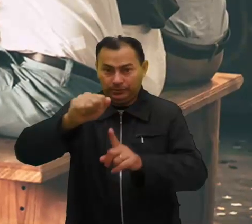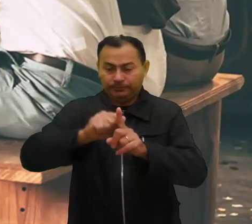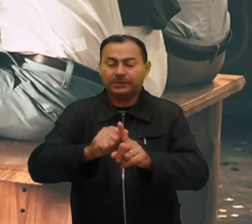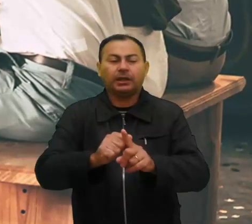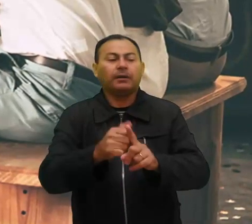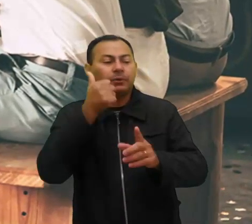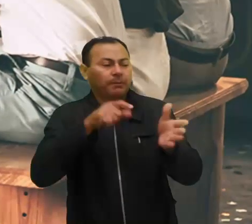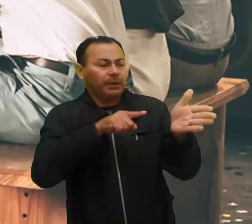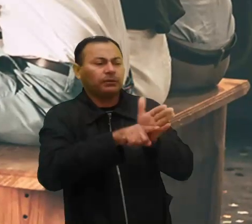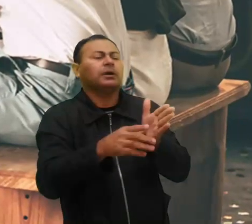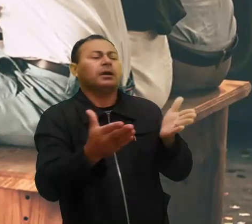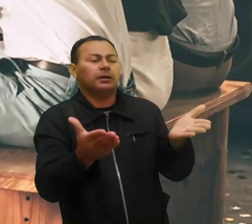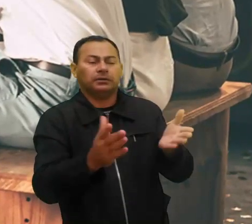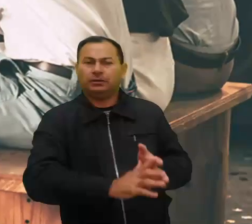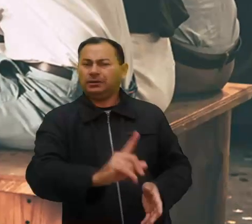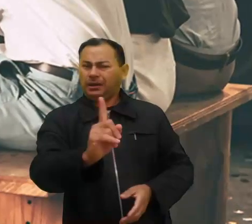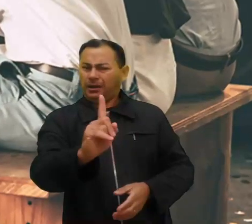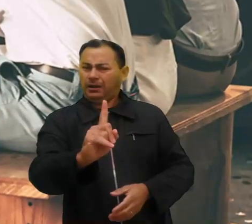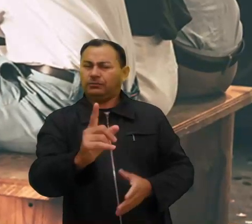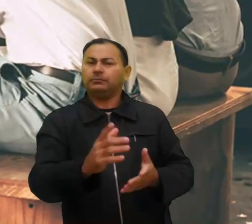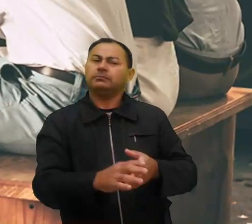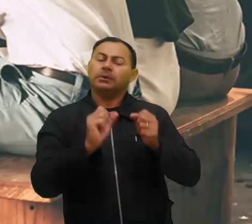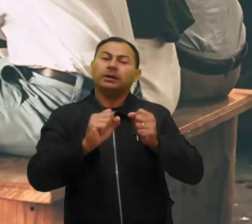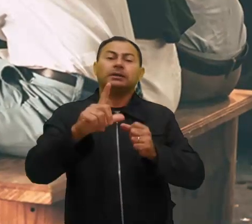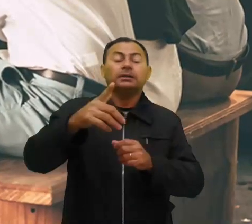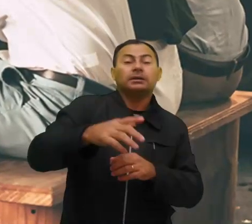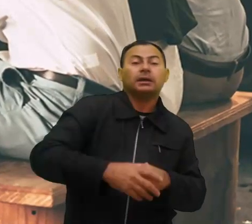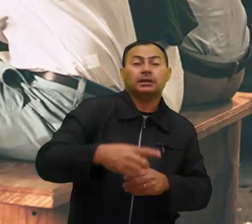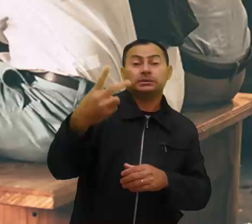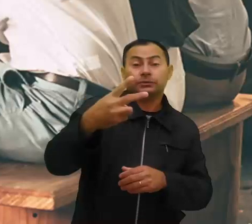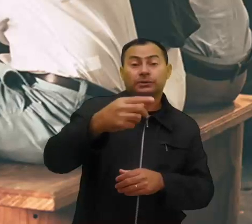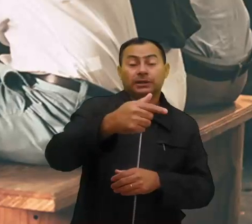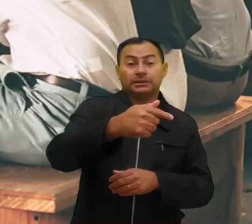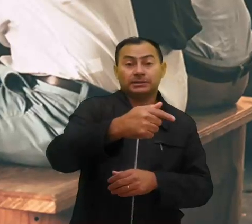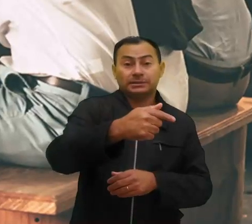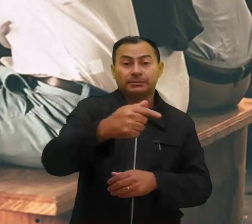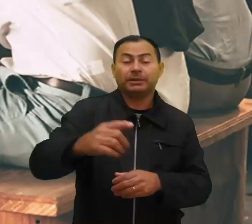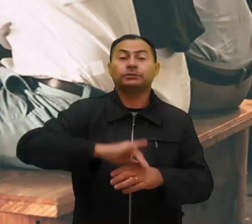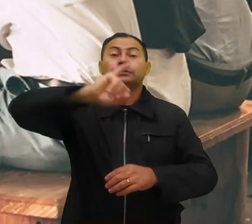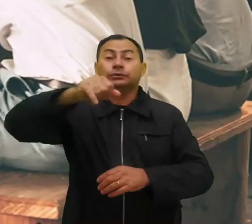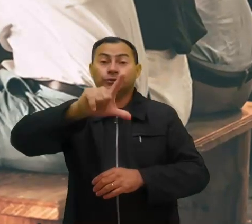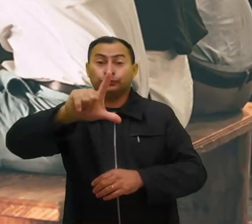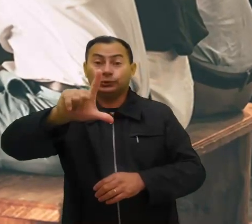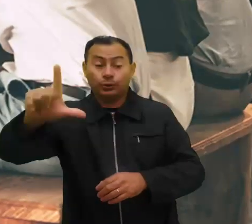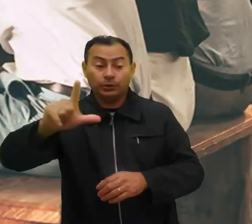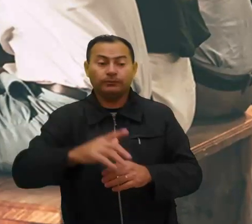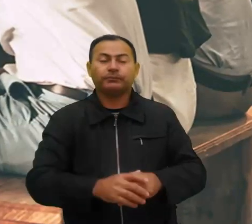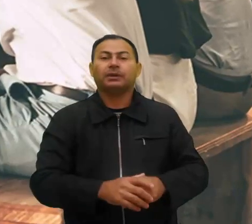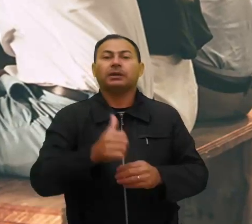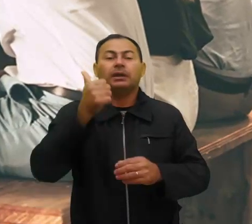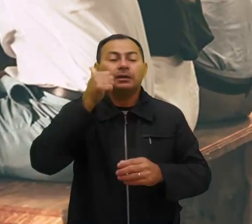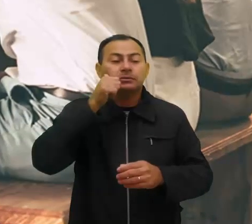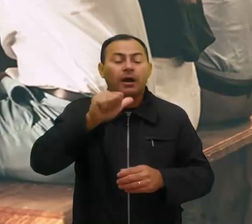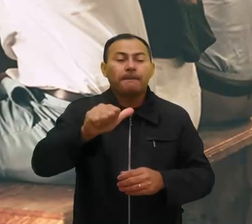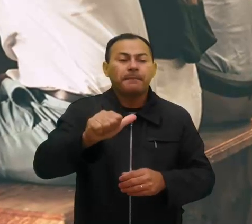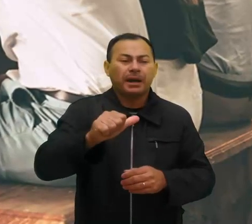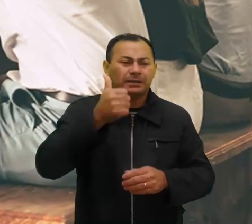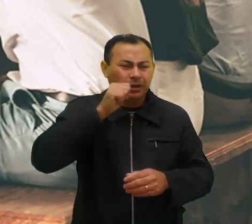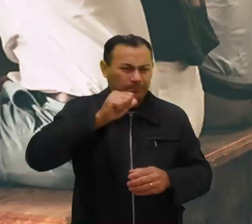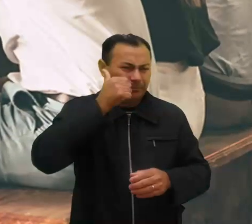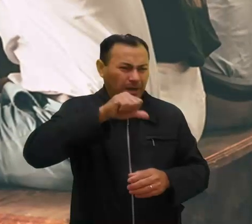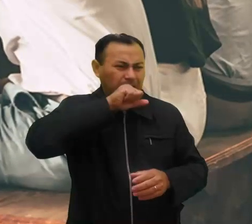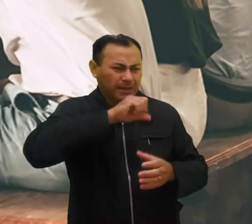ela interrompe. Ei, não, pode ter sido na segunda semana de julho, porque sua mãe quebrou a perna na segunda semana de julho,